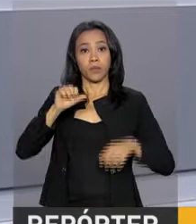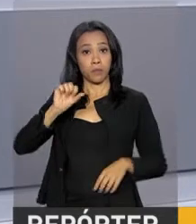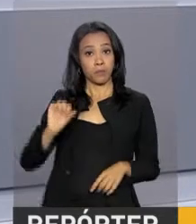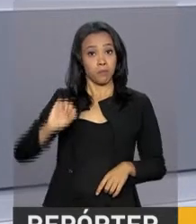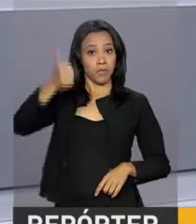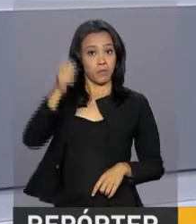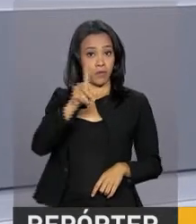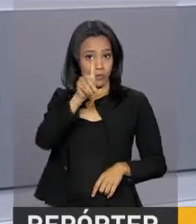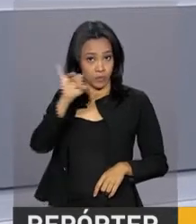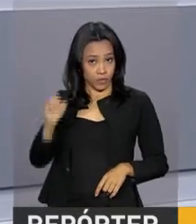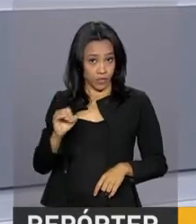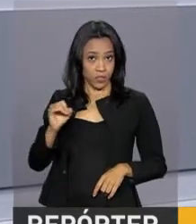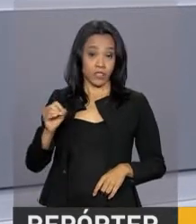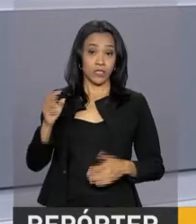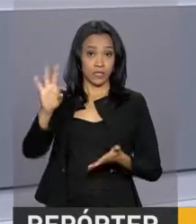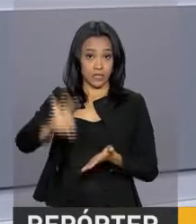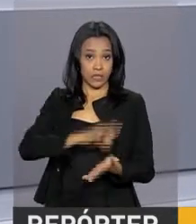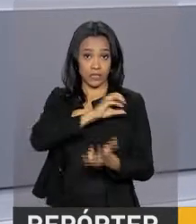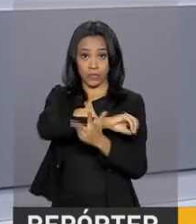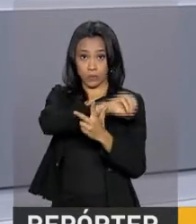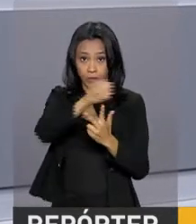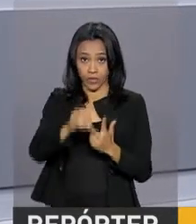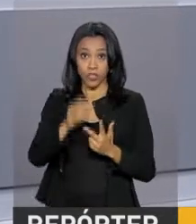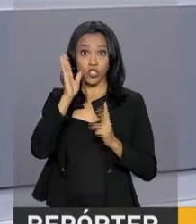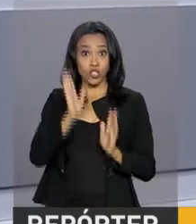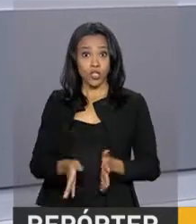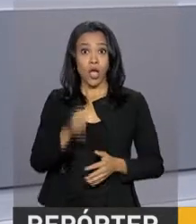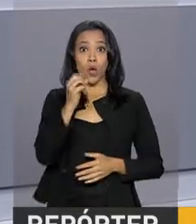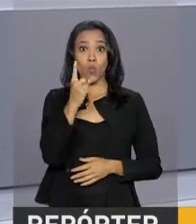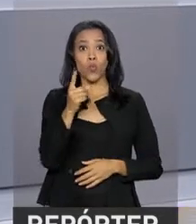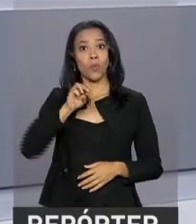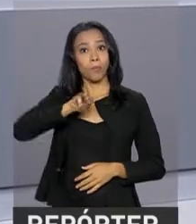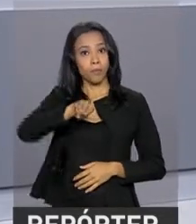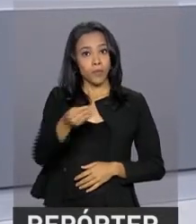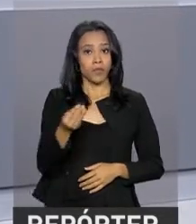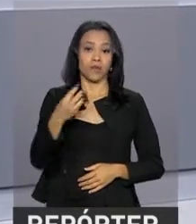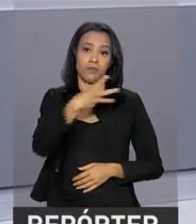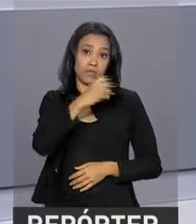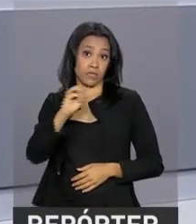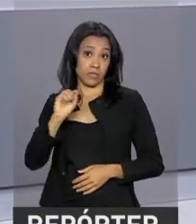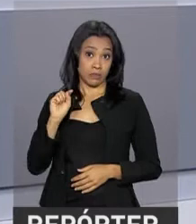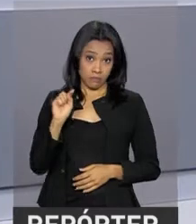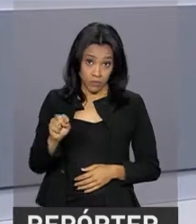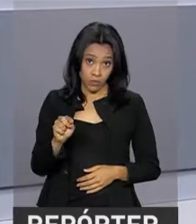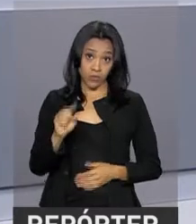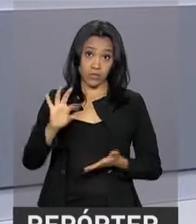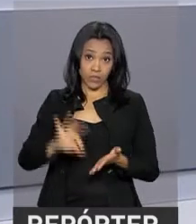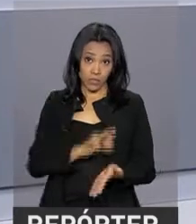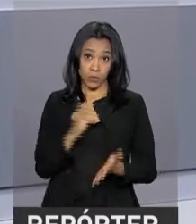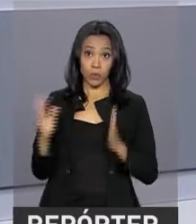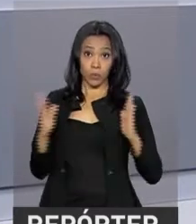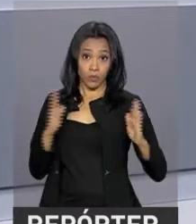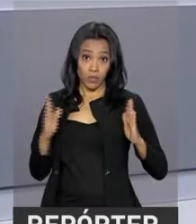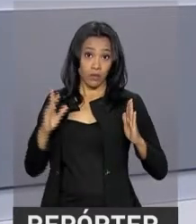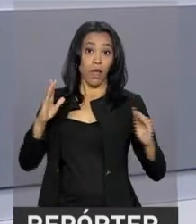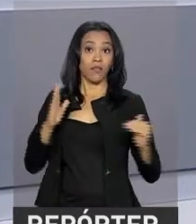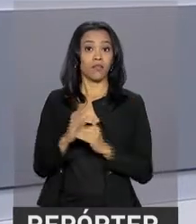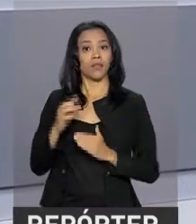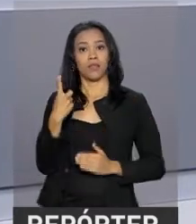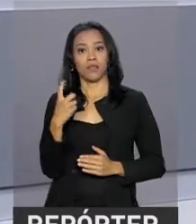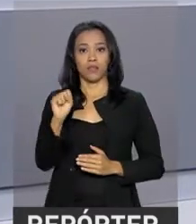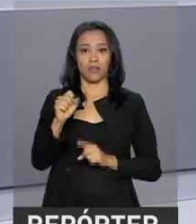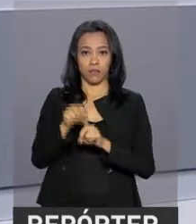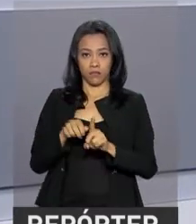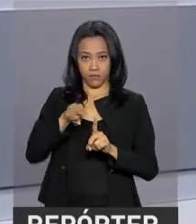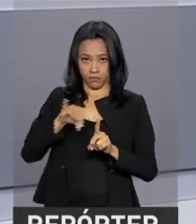o enem registrou mais de 1 milhão e 300 mil inscrições o prazo vai até 18 de maio a expectativa do